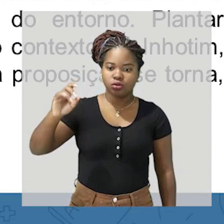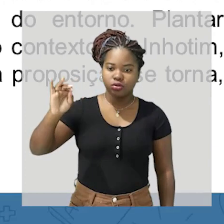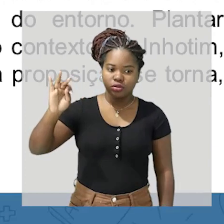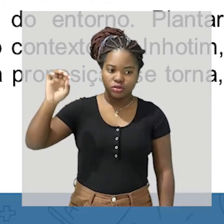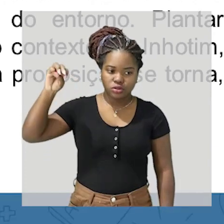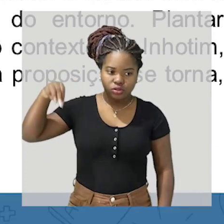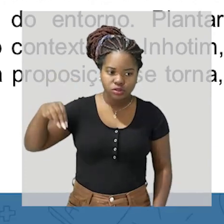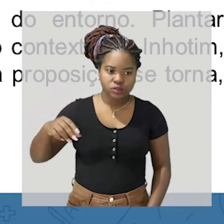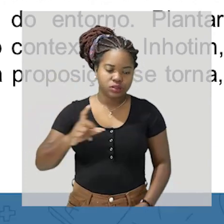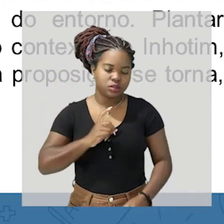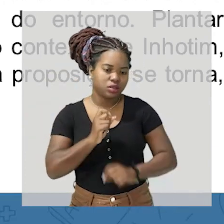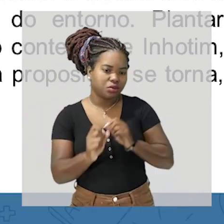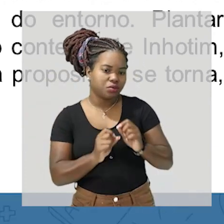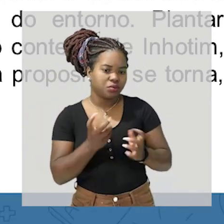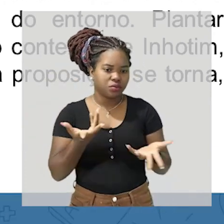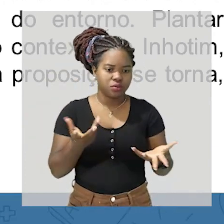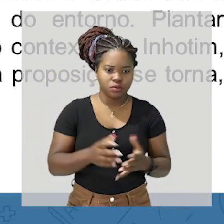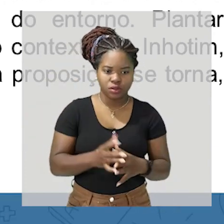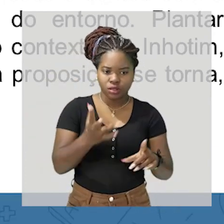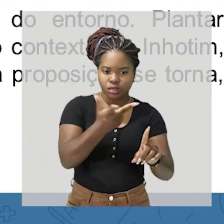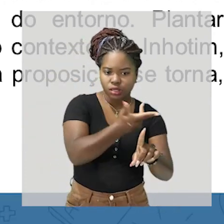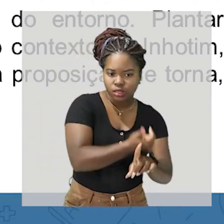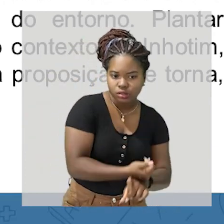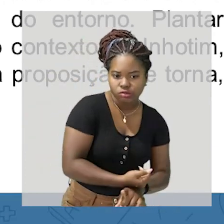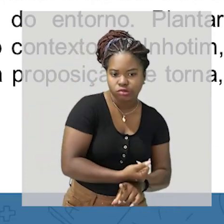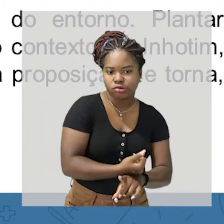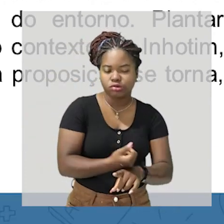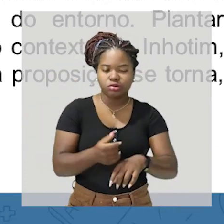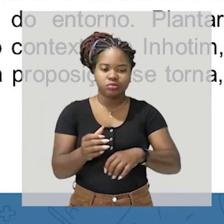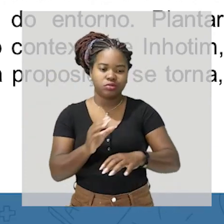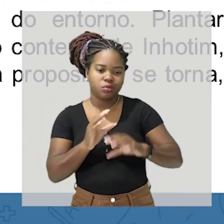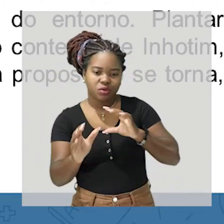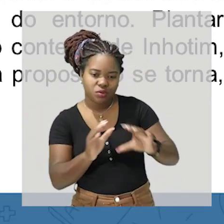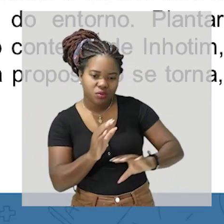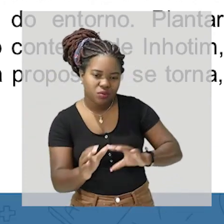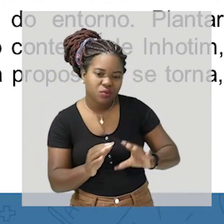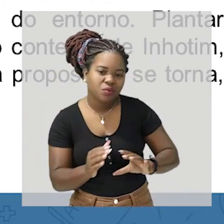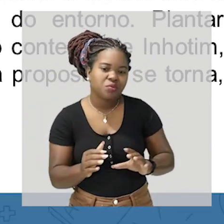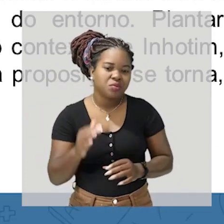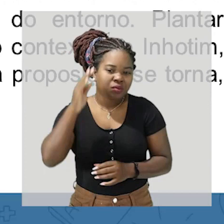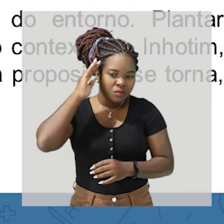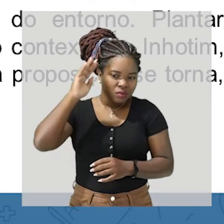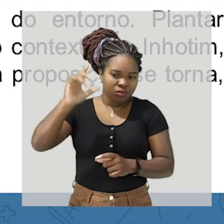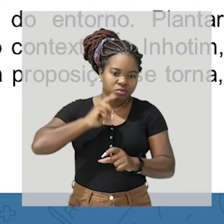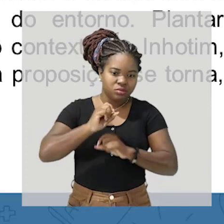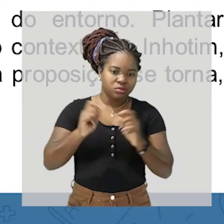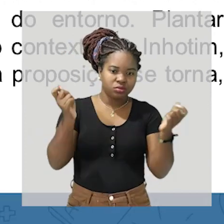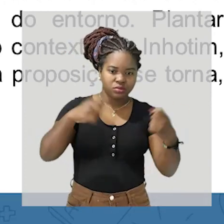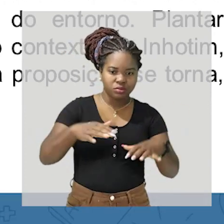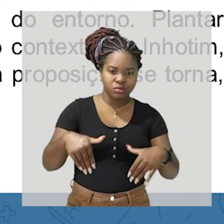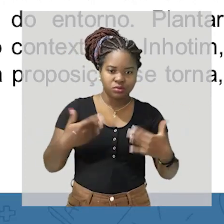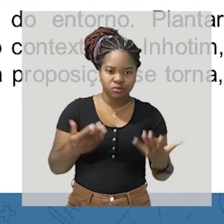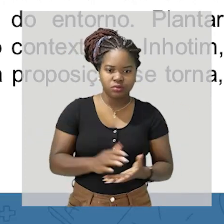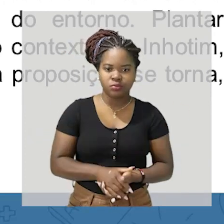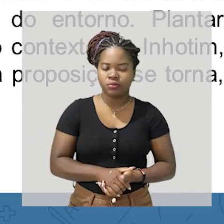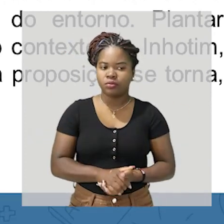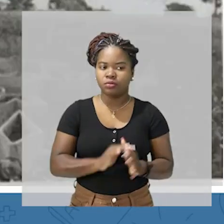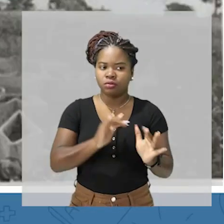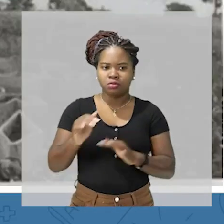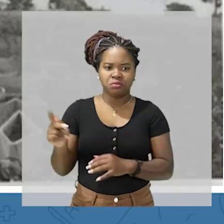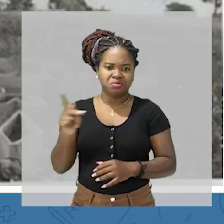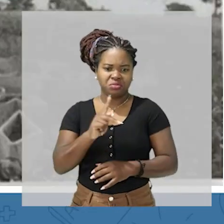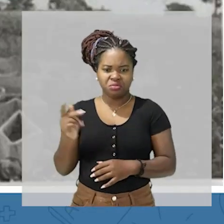maneira privilegiada, esta proposição se torna, de certa maneira, mais perto da possibilidade. Professor, eu